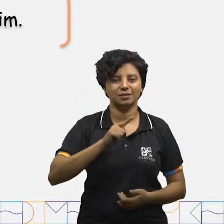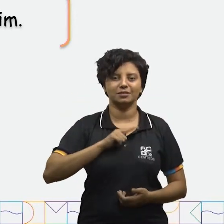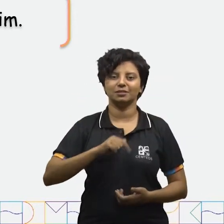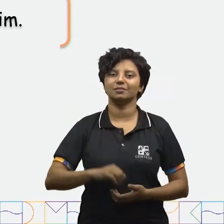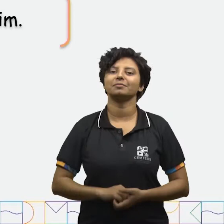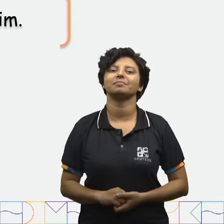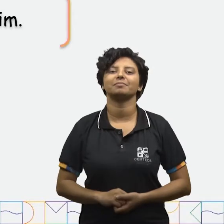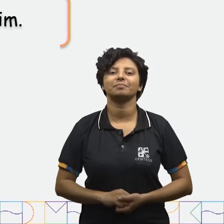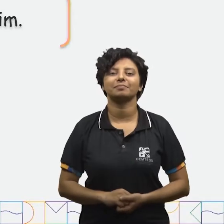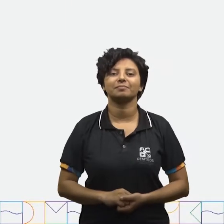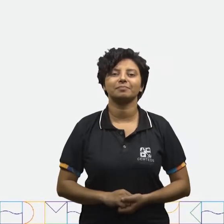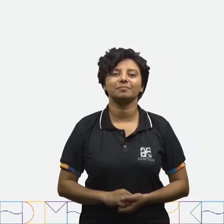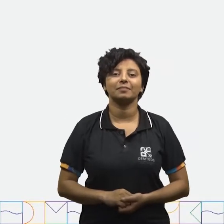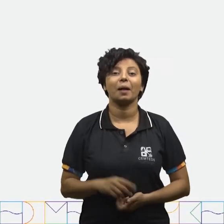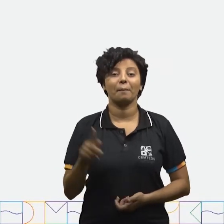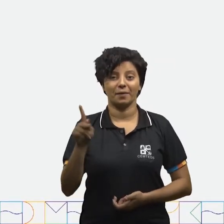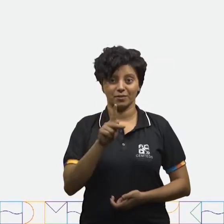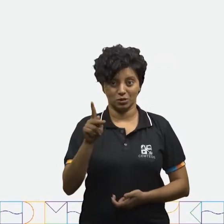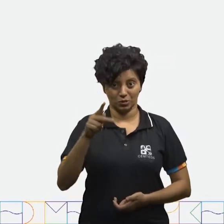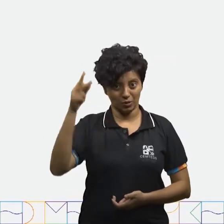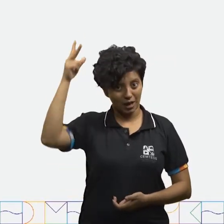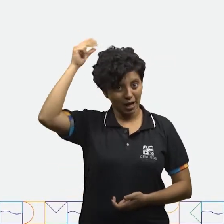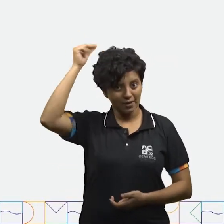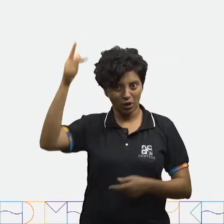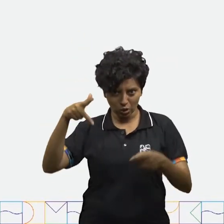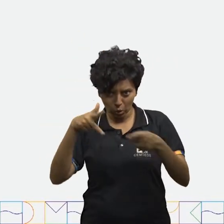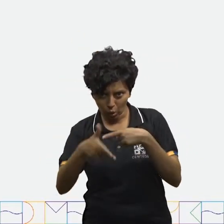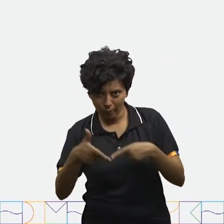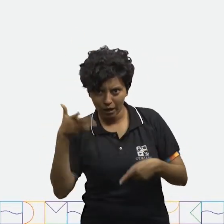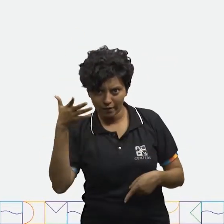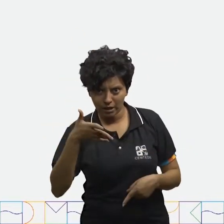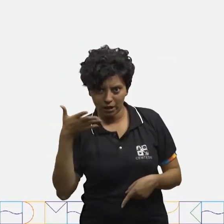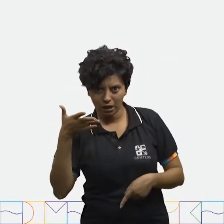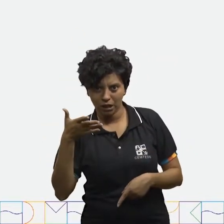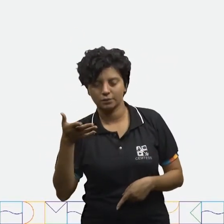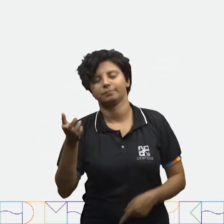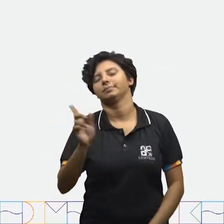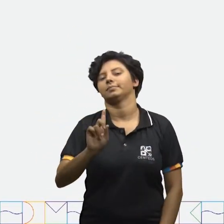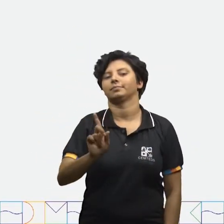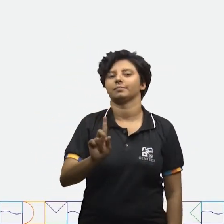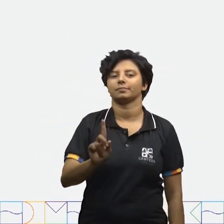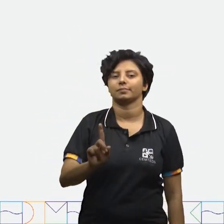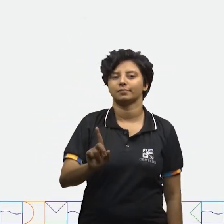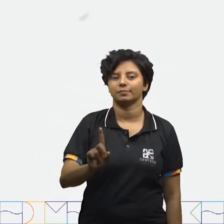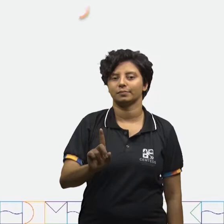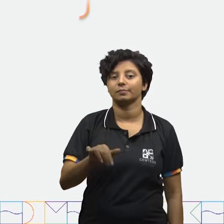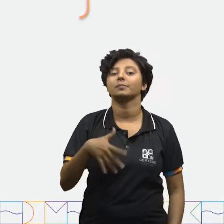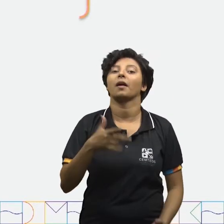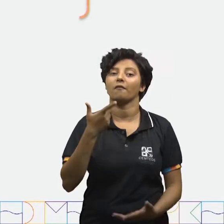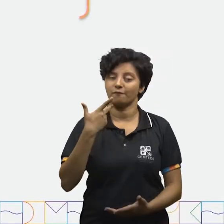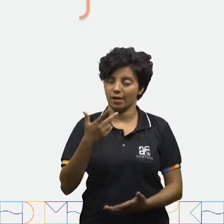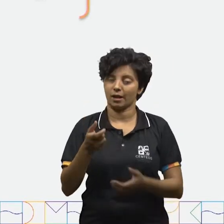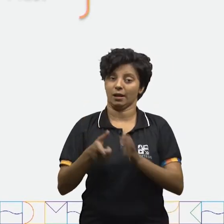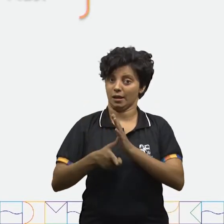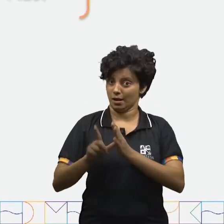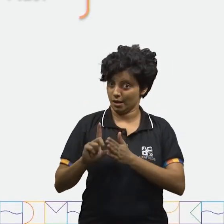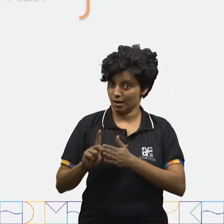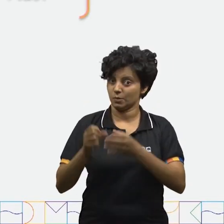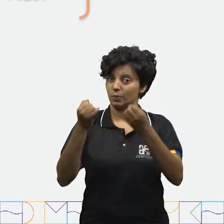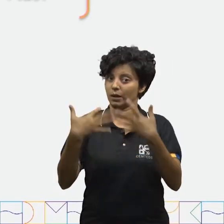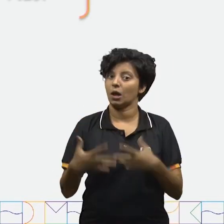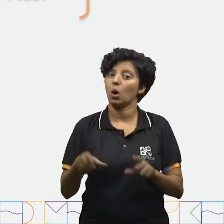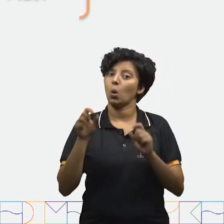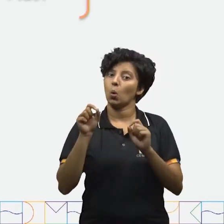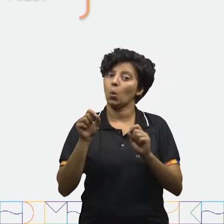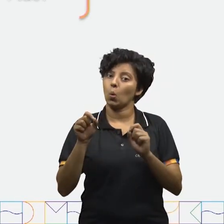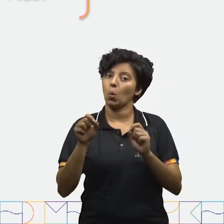a nossa infância, certo? A professora Arícia foi interrompida em sua fala? Não! Como falei agora há pouco,